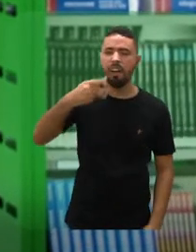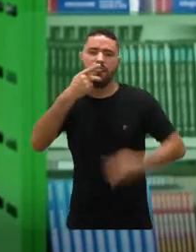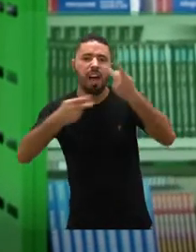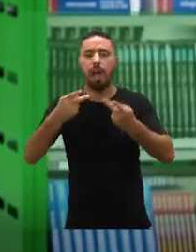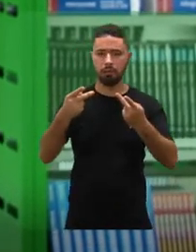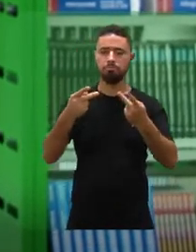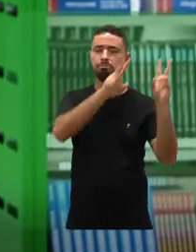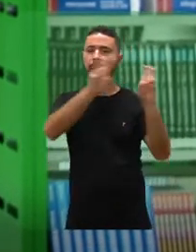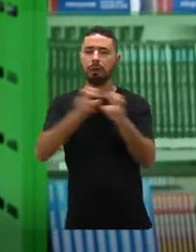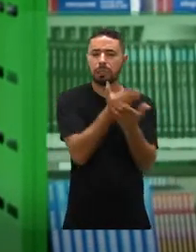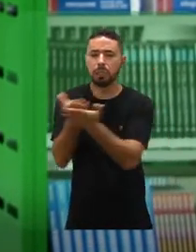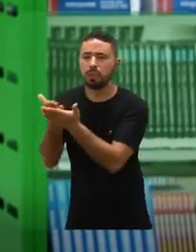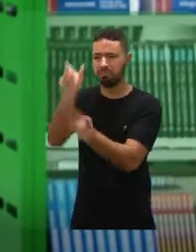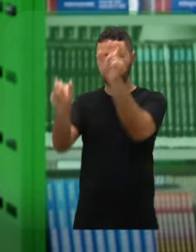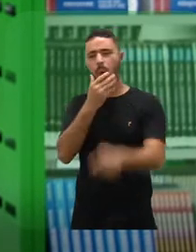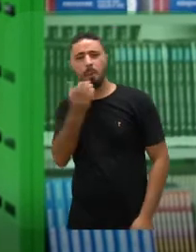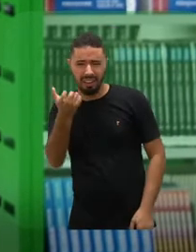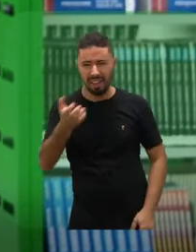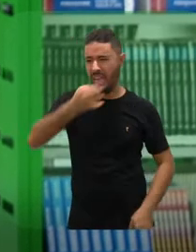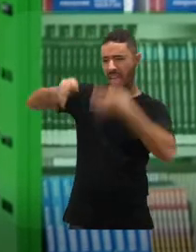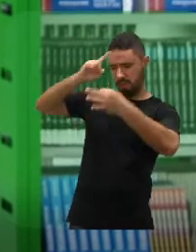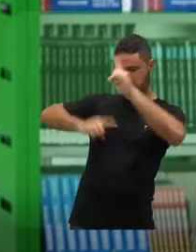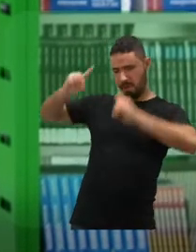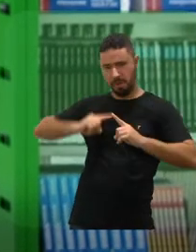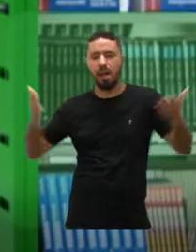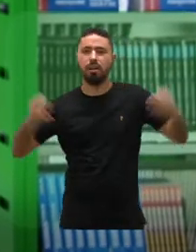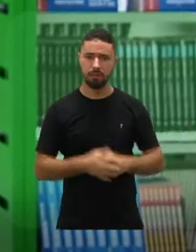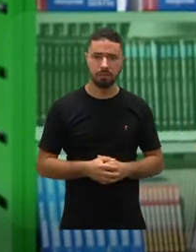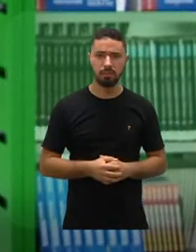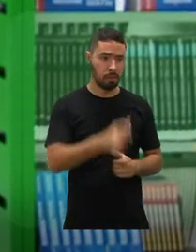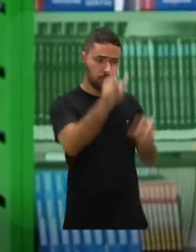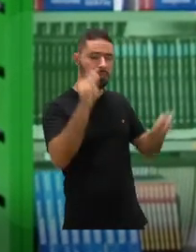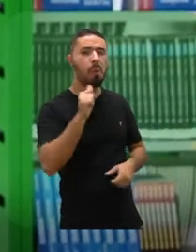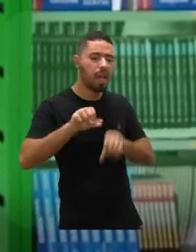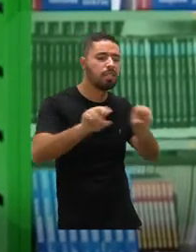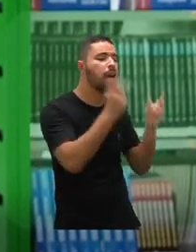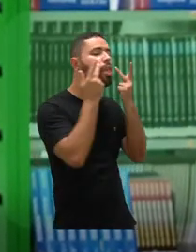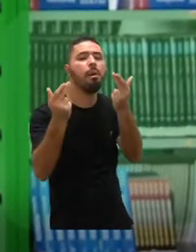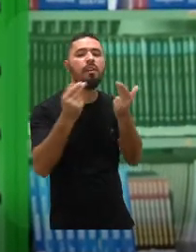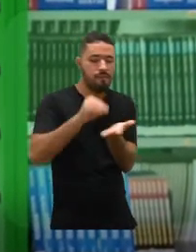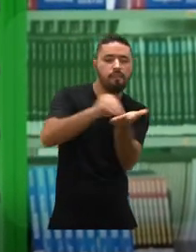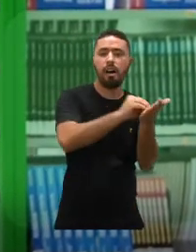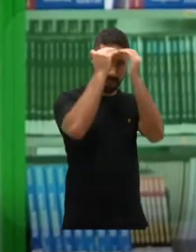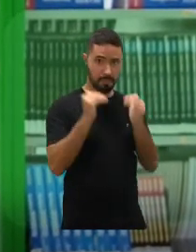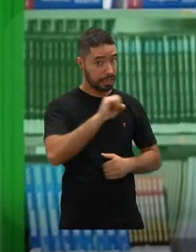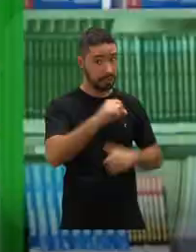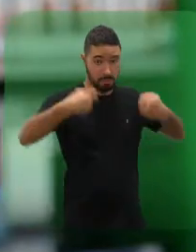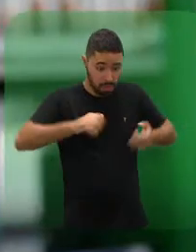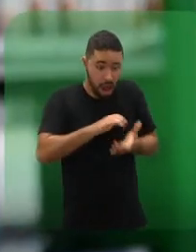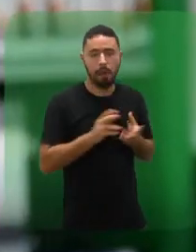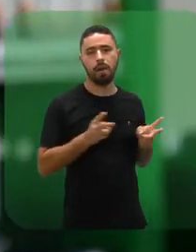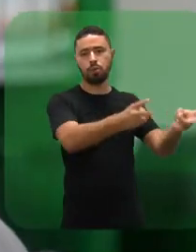até o que eu devo estudar, tem macho querendo opinar. Mulher é ensinada que tudo bem ser tratada como lixo, se isso for necessário para segurar o